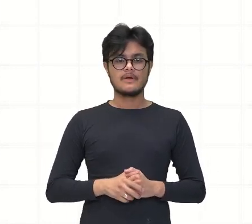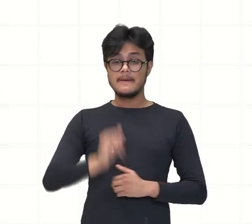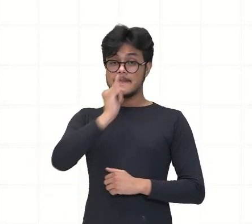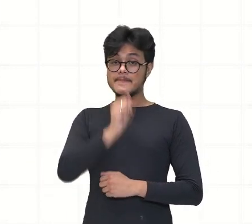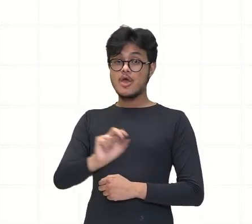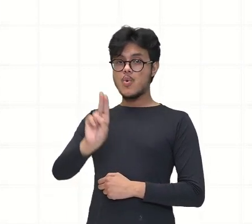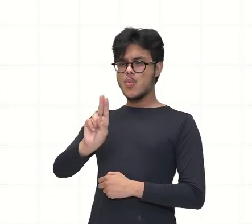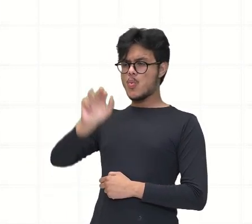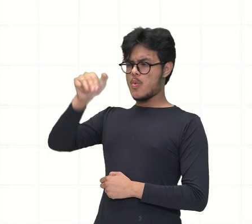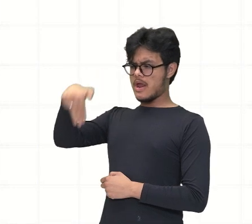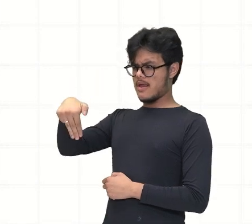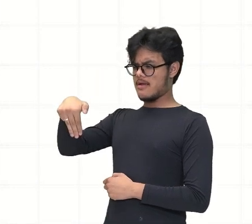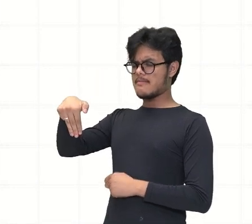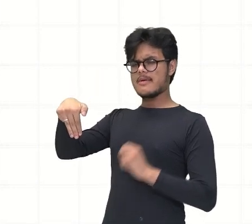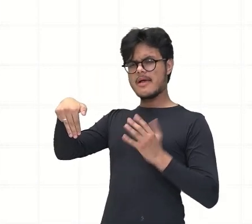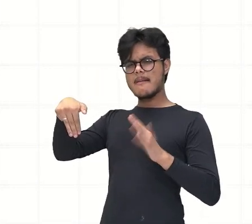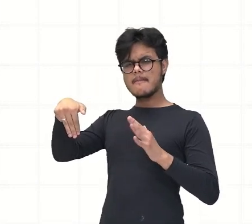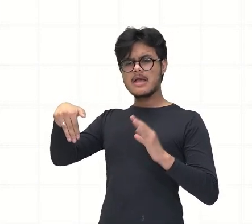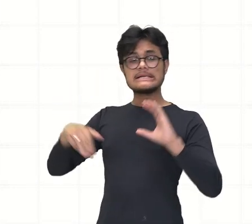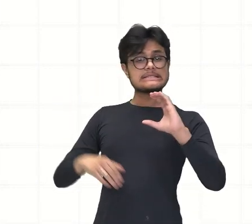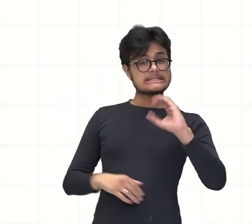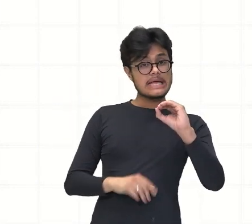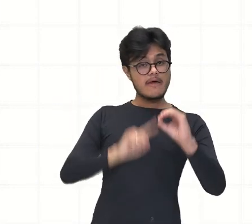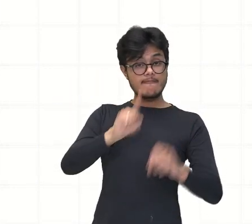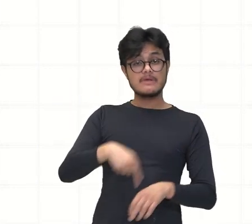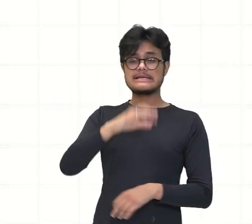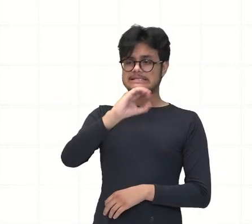micrômetro equivale a